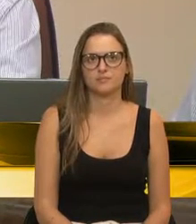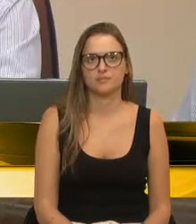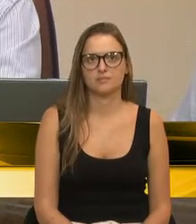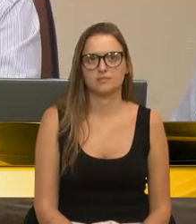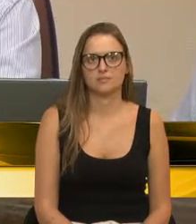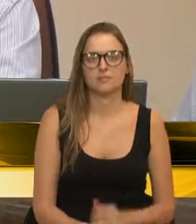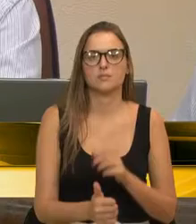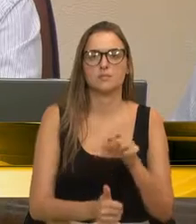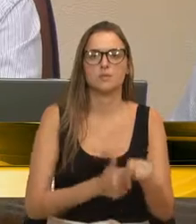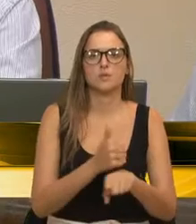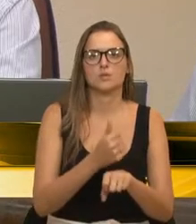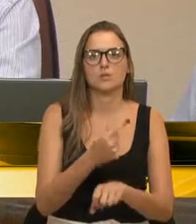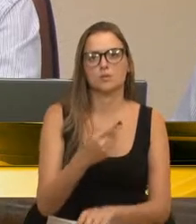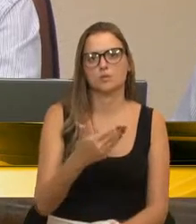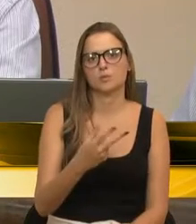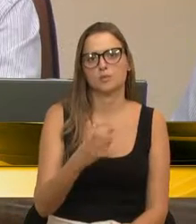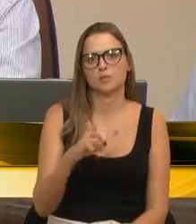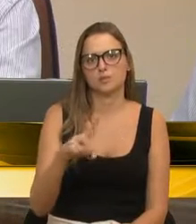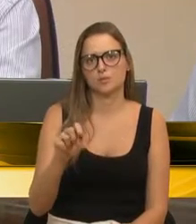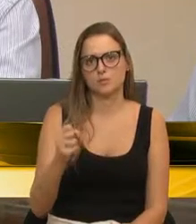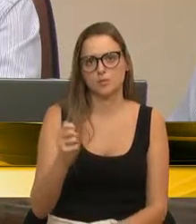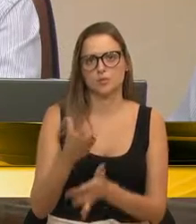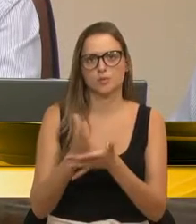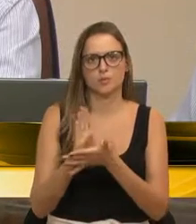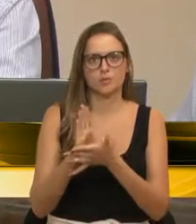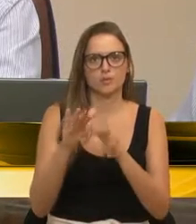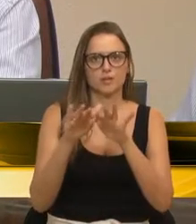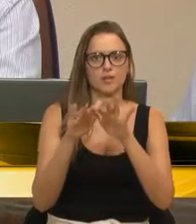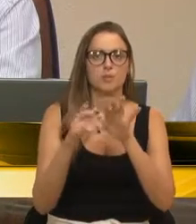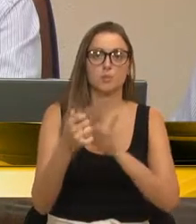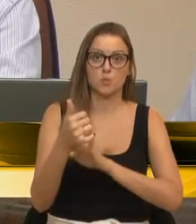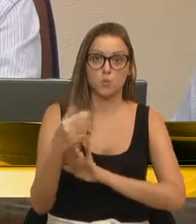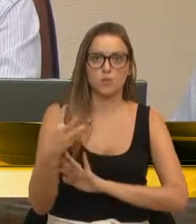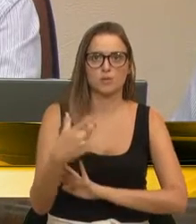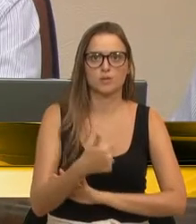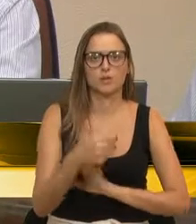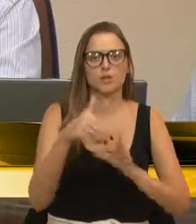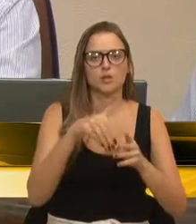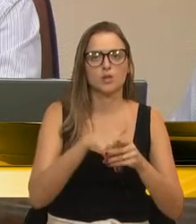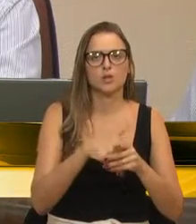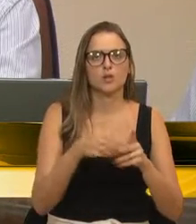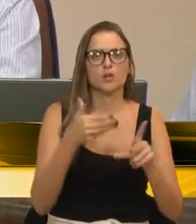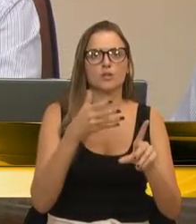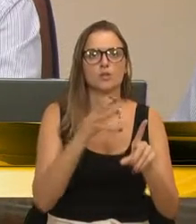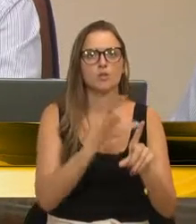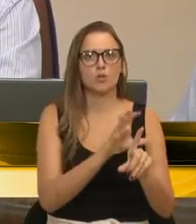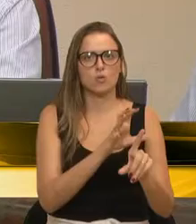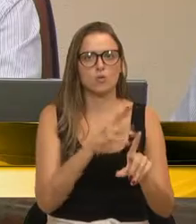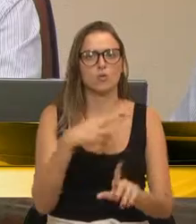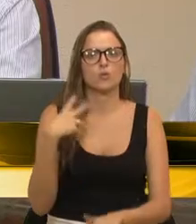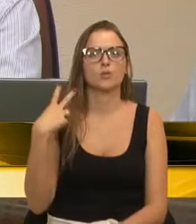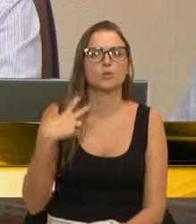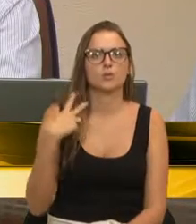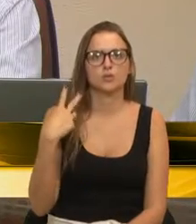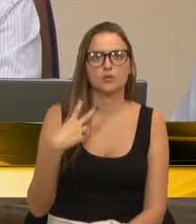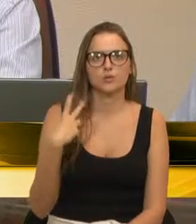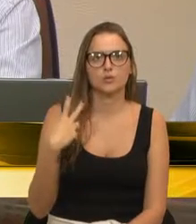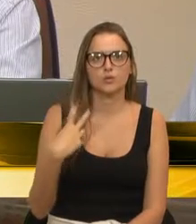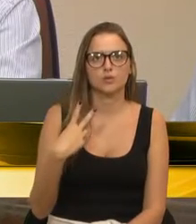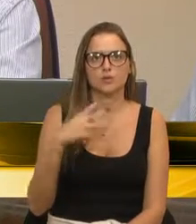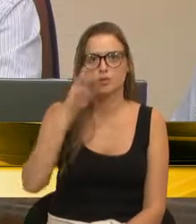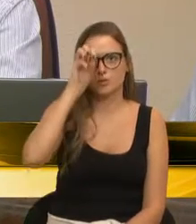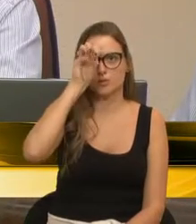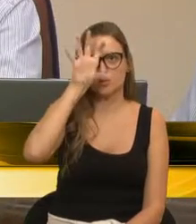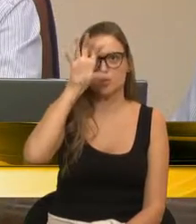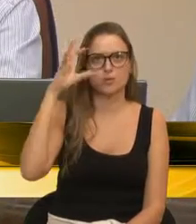o substitutivo 1/2018 foi aprovado por maioria, votando contrariamente os vereadores